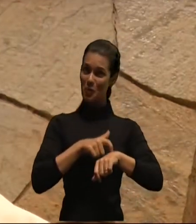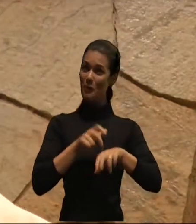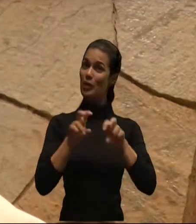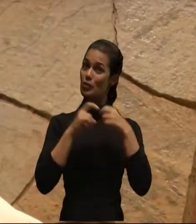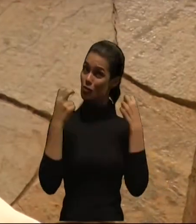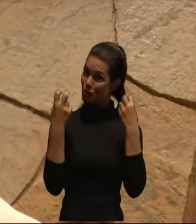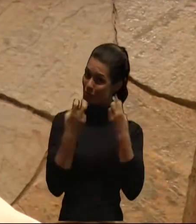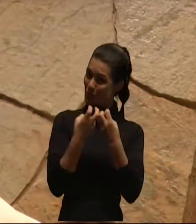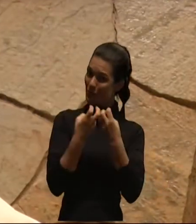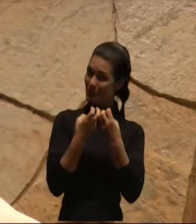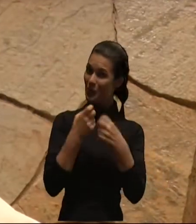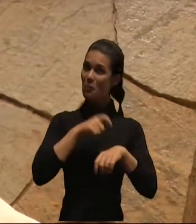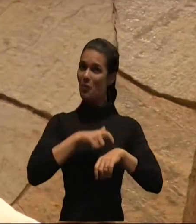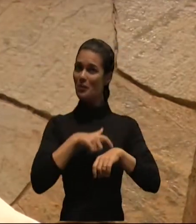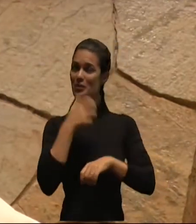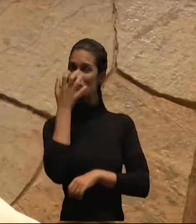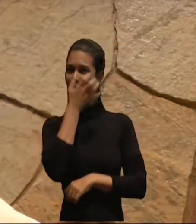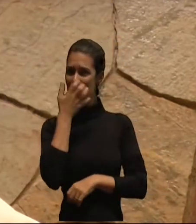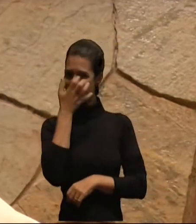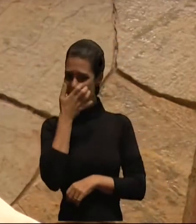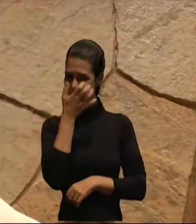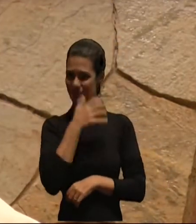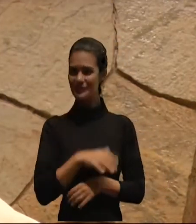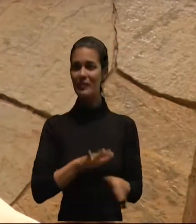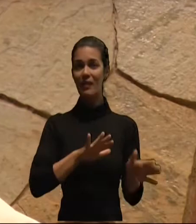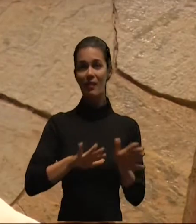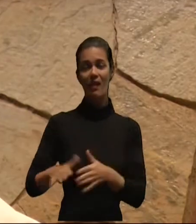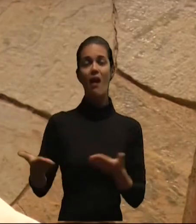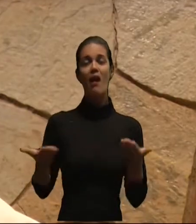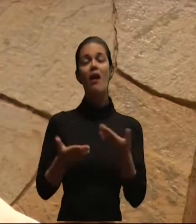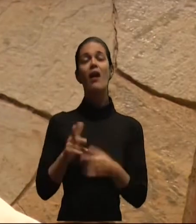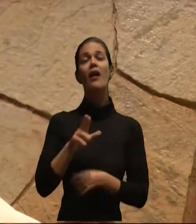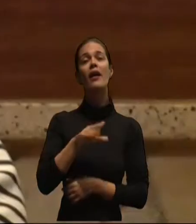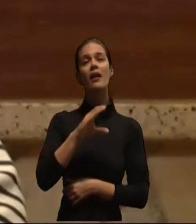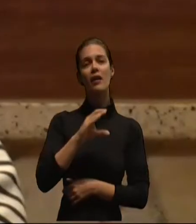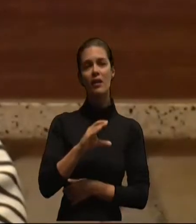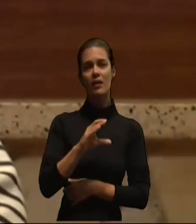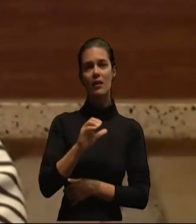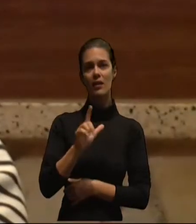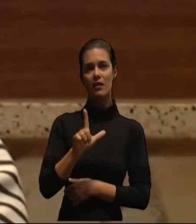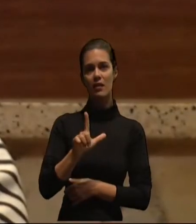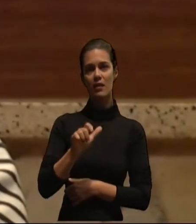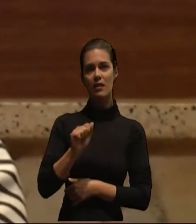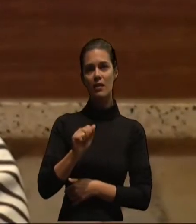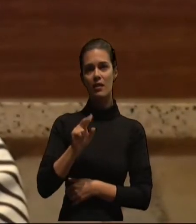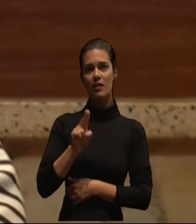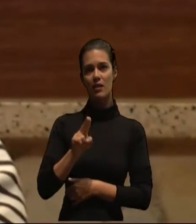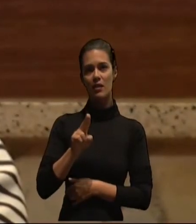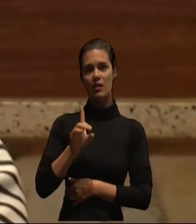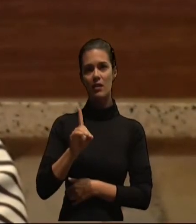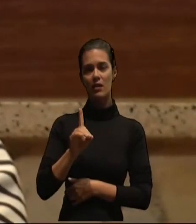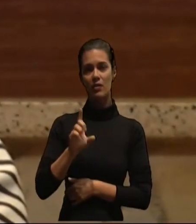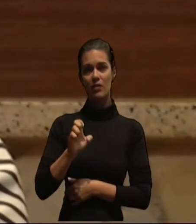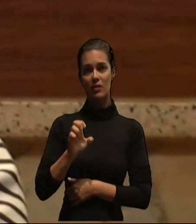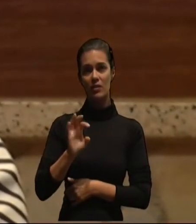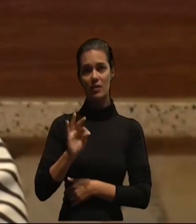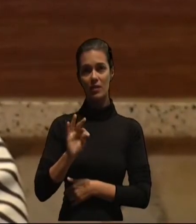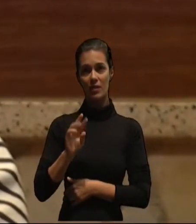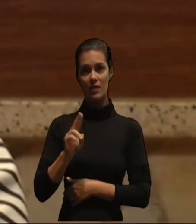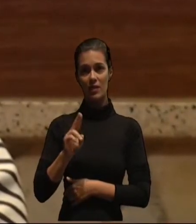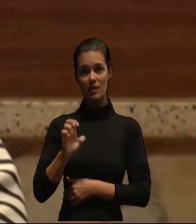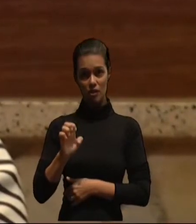Ao Senhor. Estamos aqui com a Claudete, participando conosco deste culto, e nós